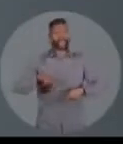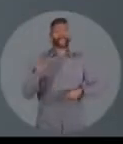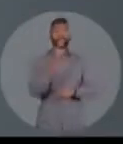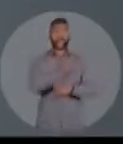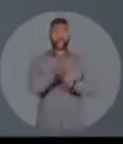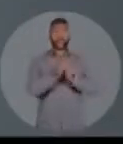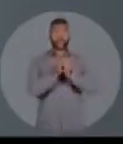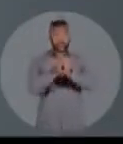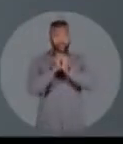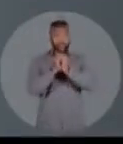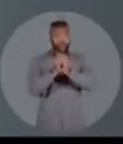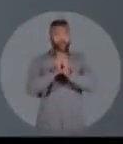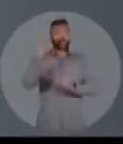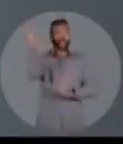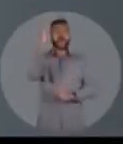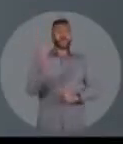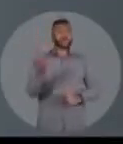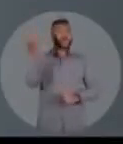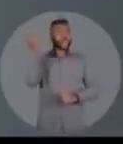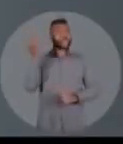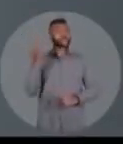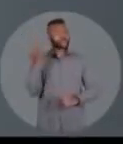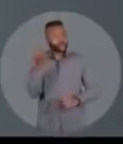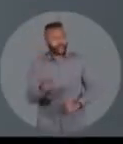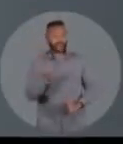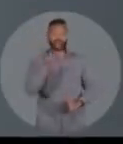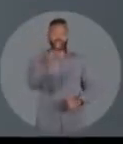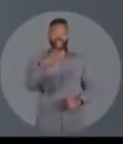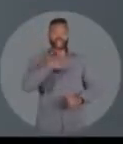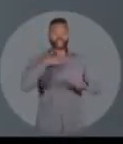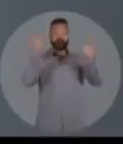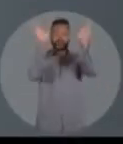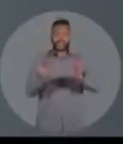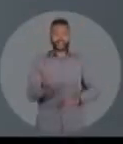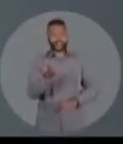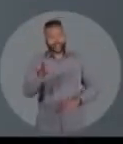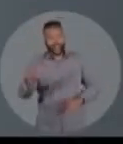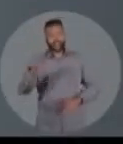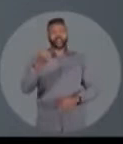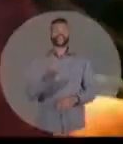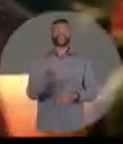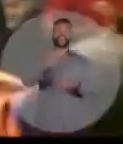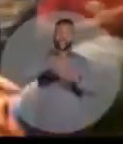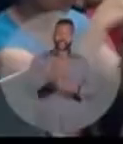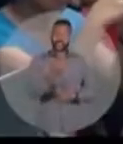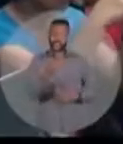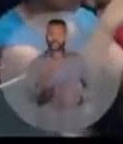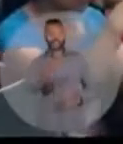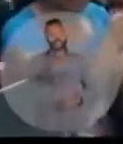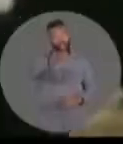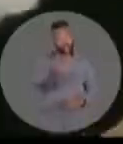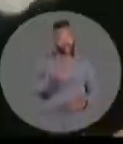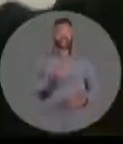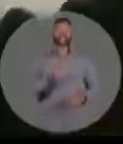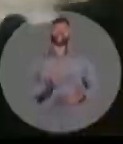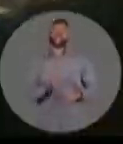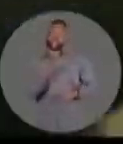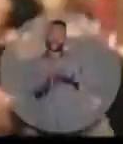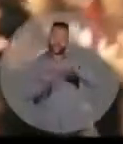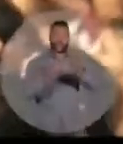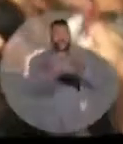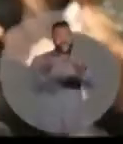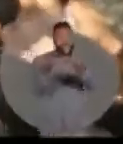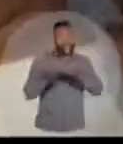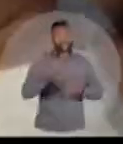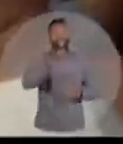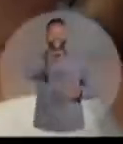Juntos, vamos trazer aquele Brasil de volta para você ser feliz de novo. Vote 13. Chama, chama que o povo...